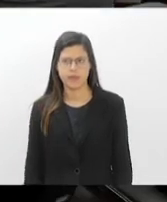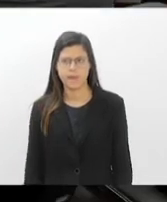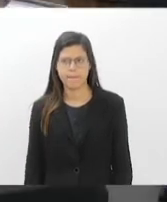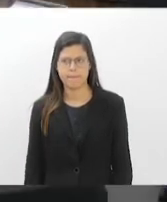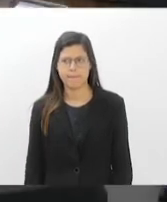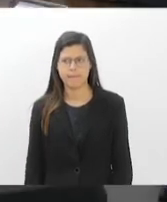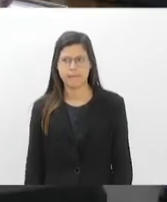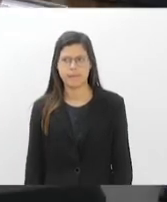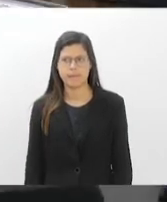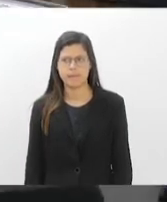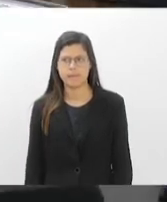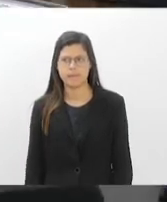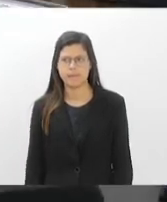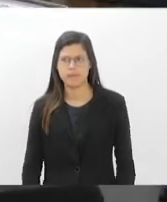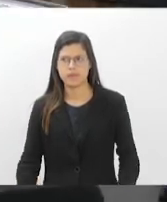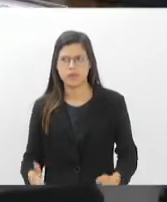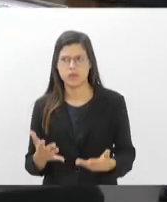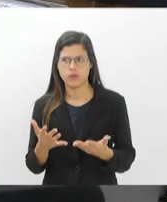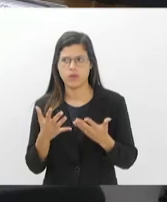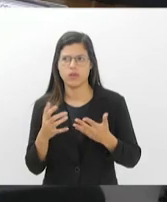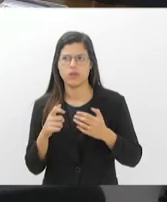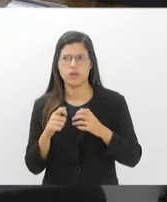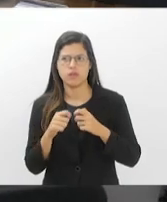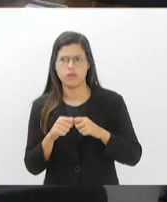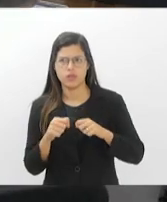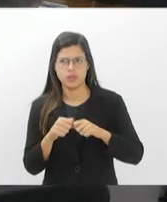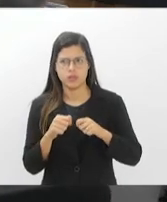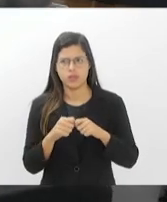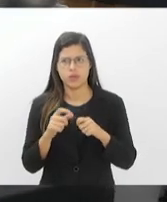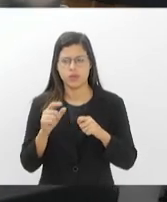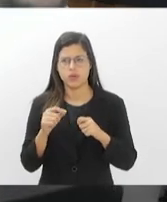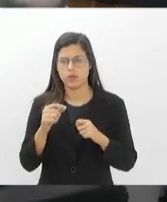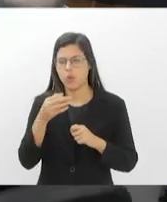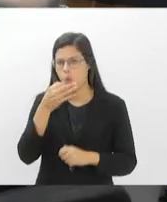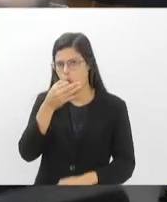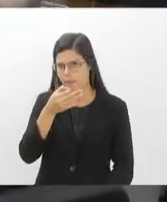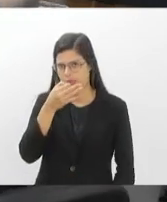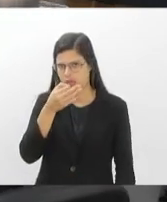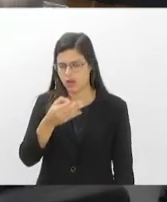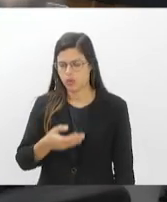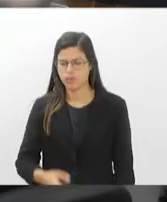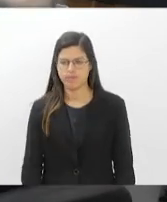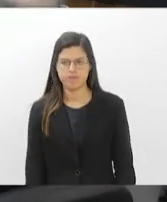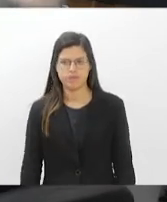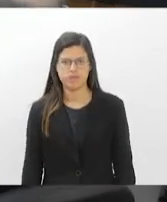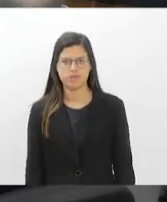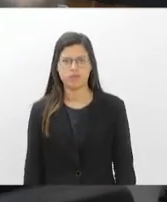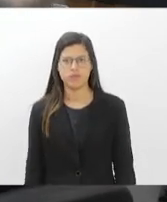Eu queria só fazer o seguinte comentário.